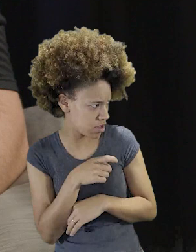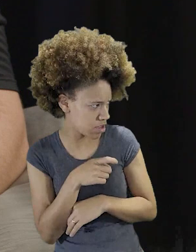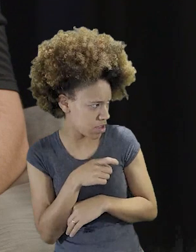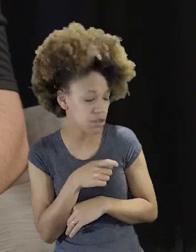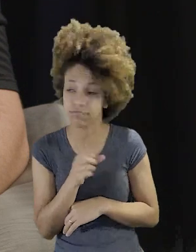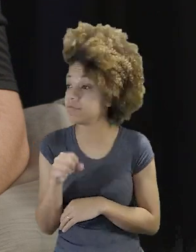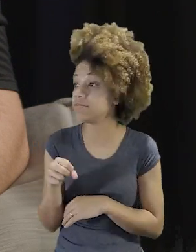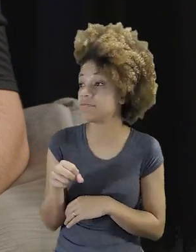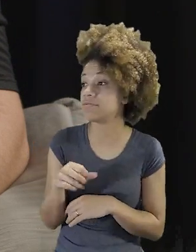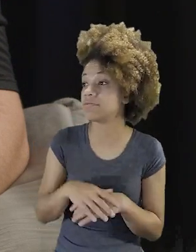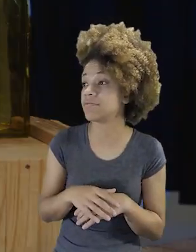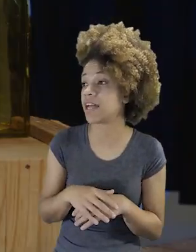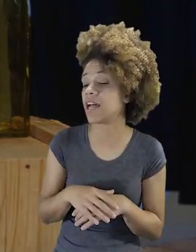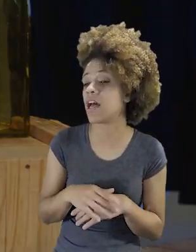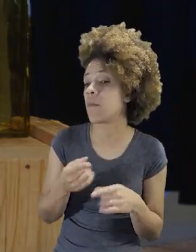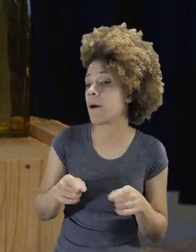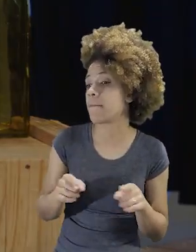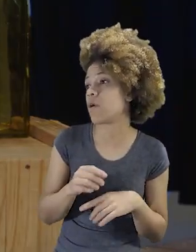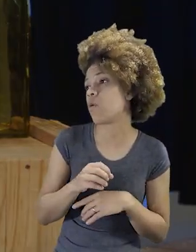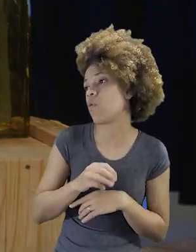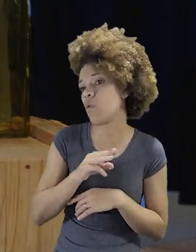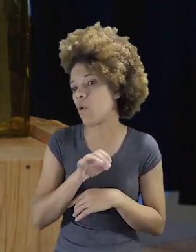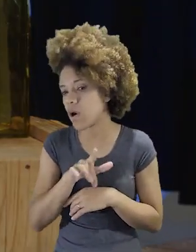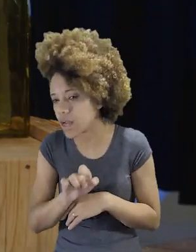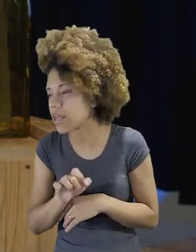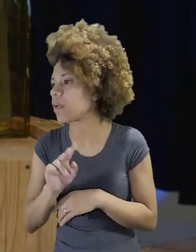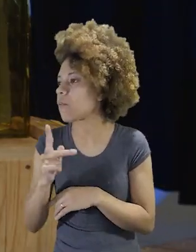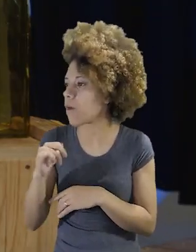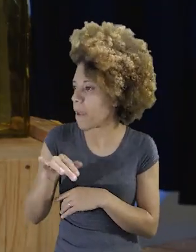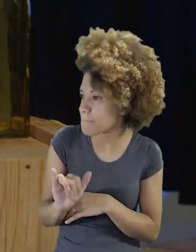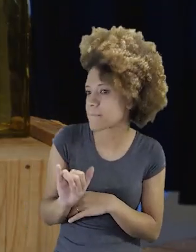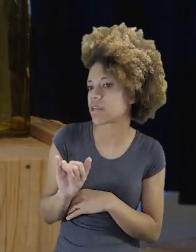ligado ele ele ele tem uma música ele fala